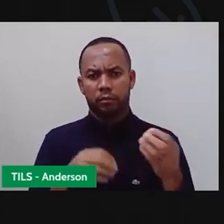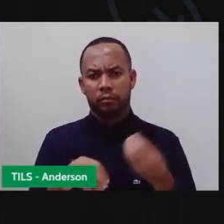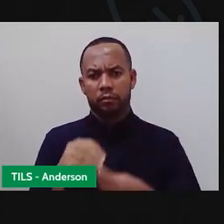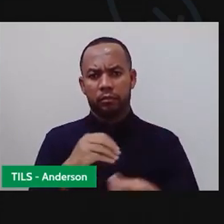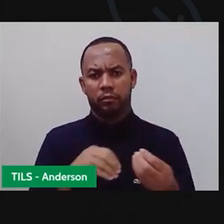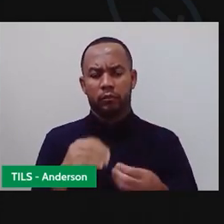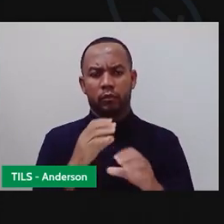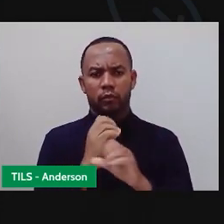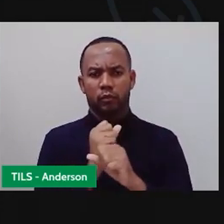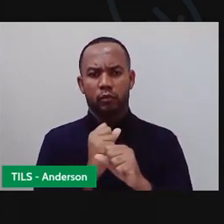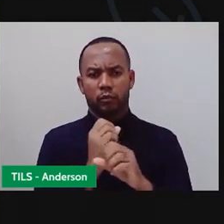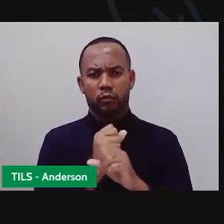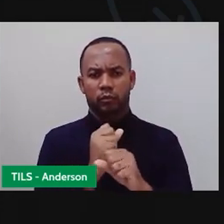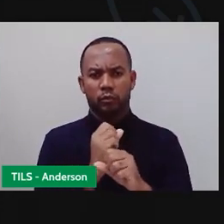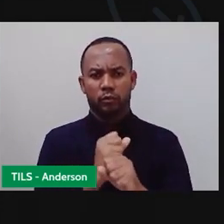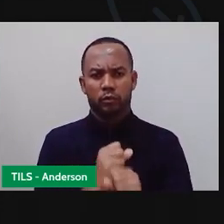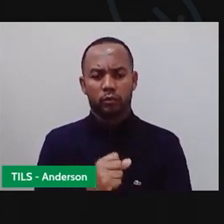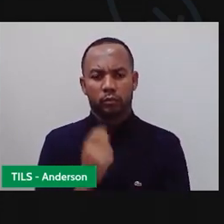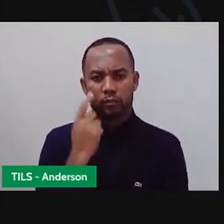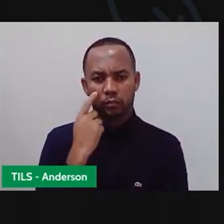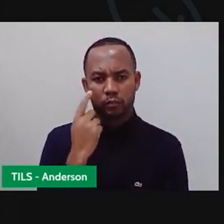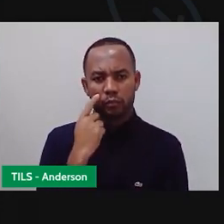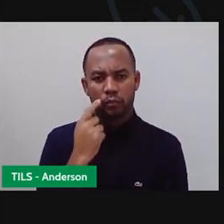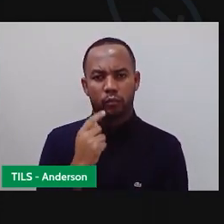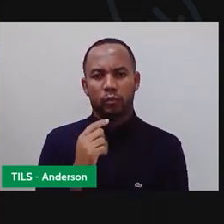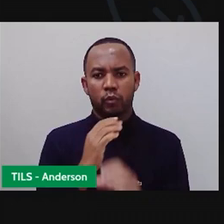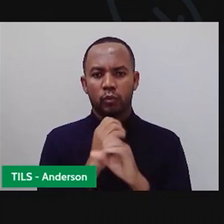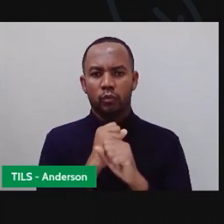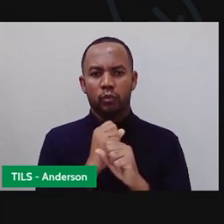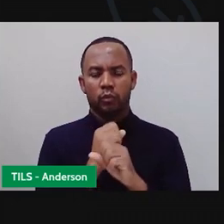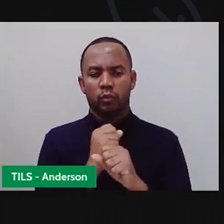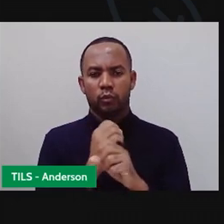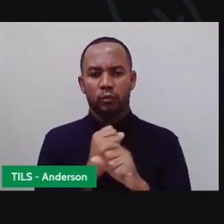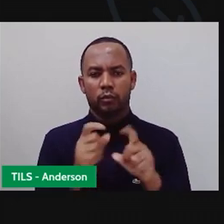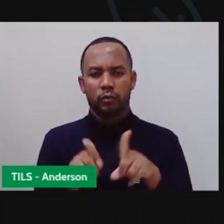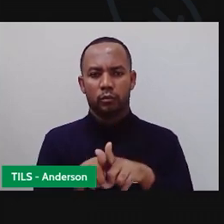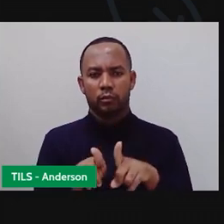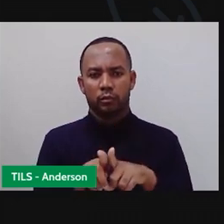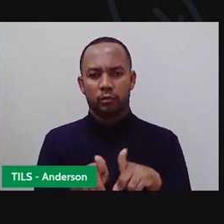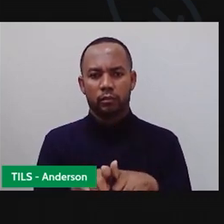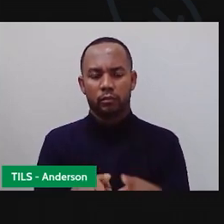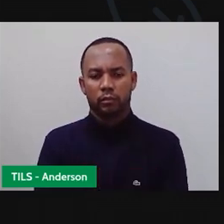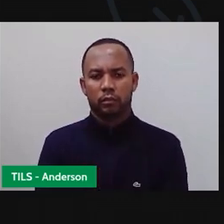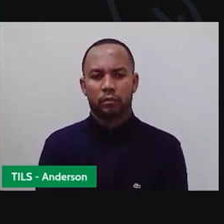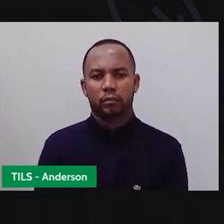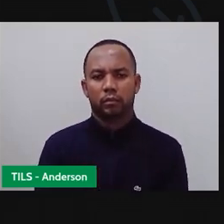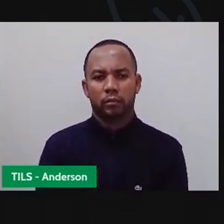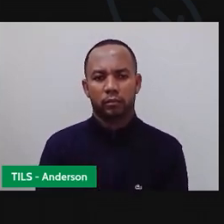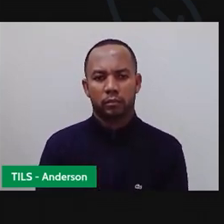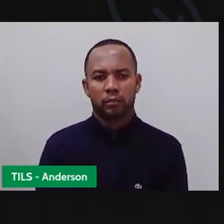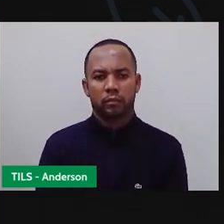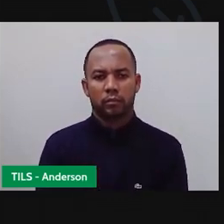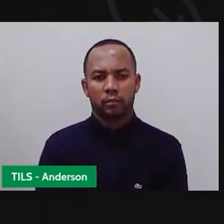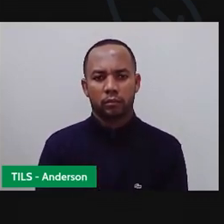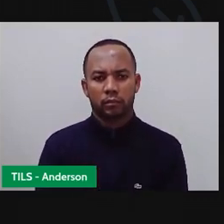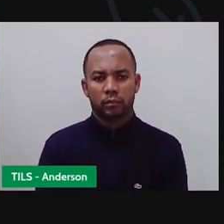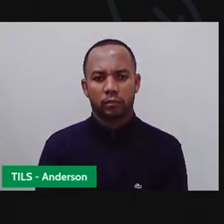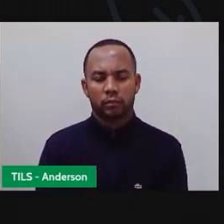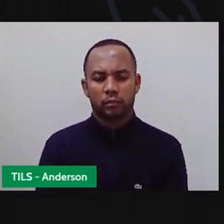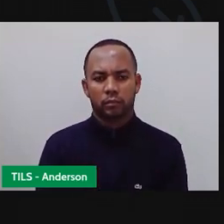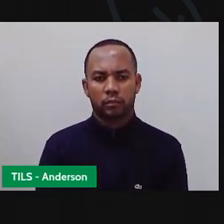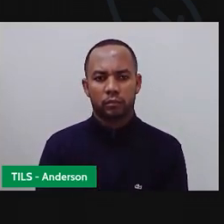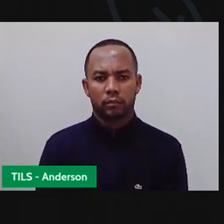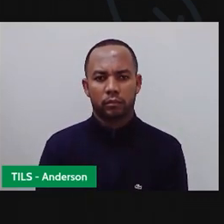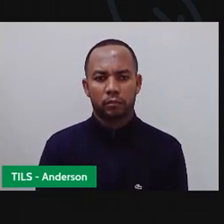aqui e somando esse serve inclusive para vocês fazerem continhas Olha que legal né vivendo e aprendendo mais um Ábaco aqui